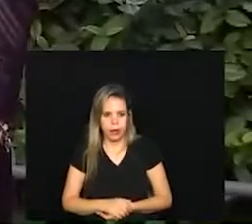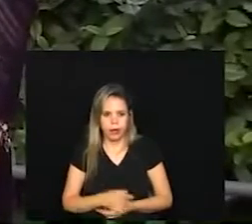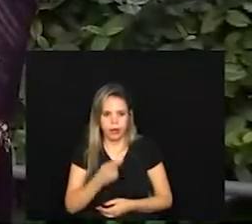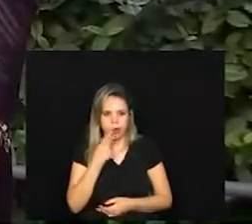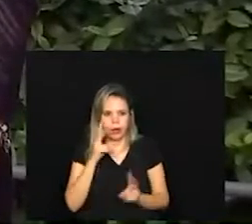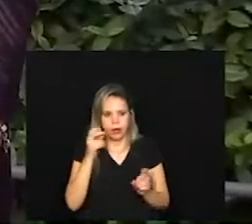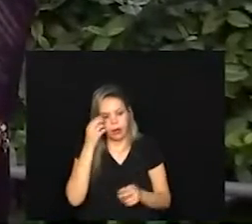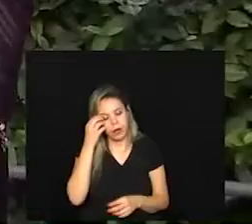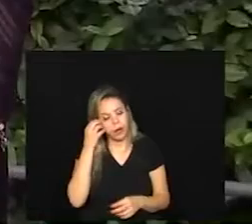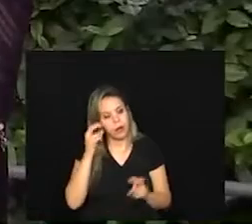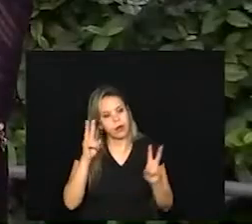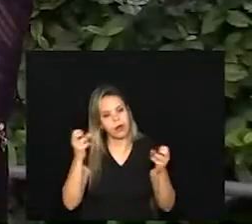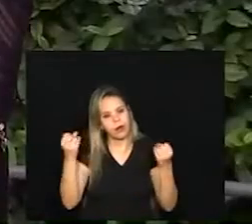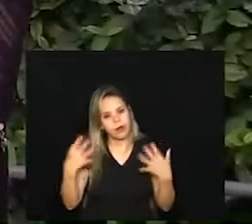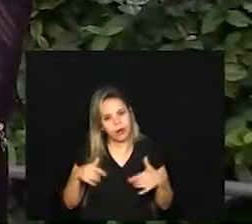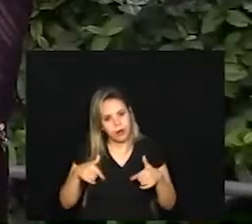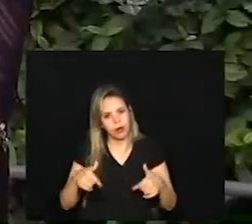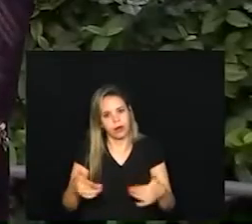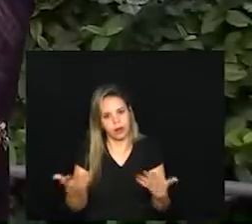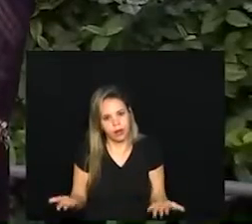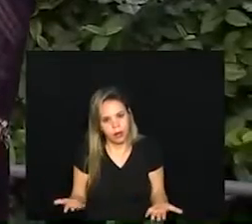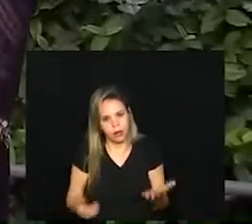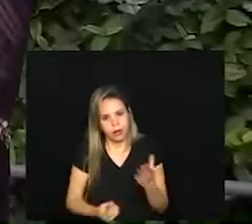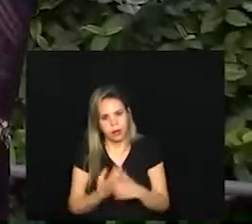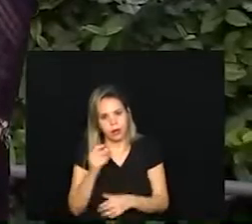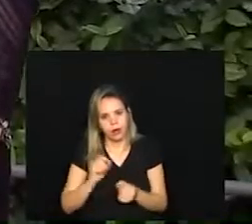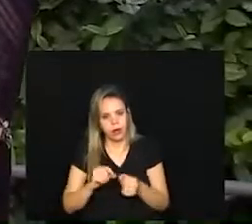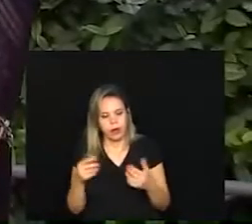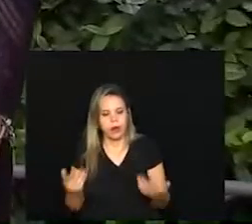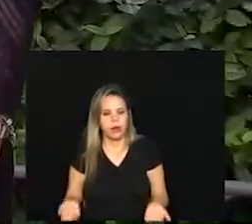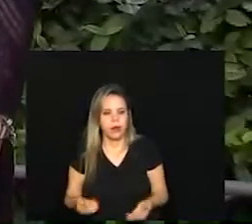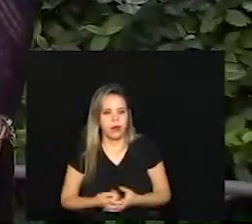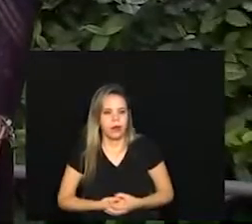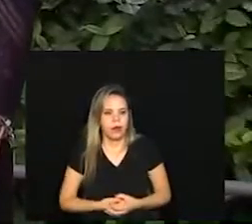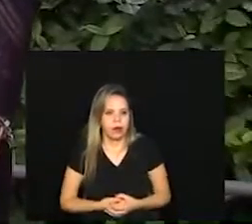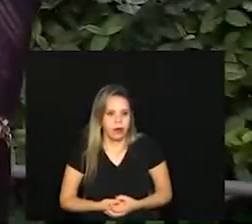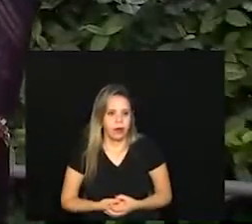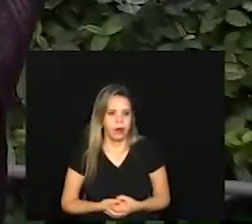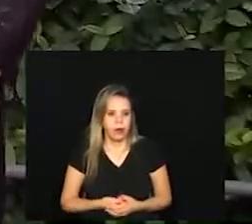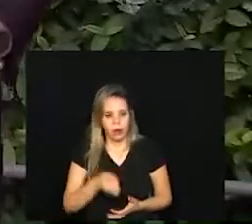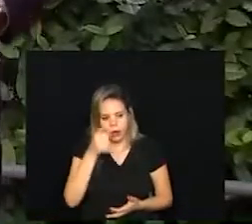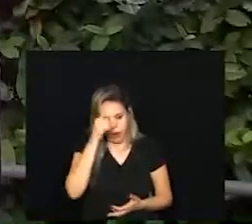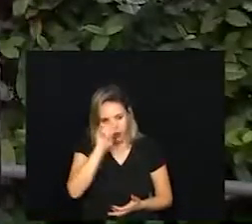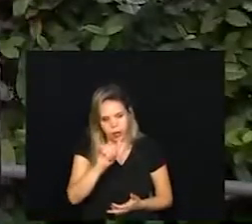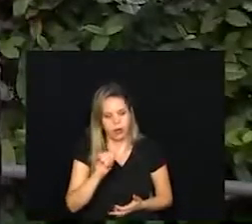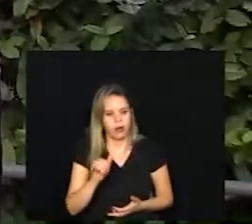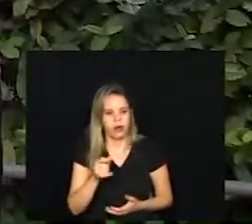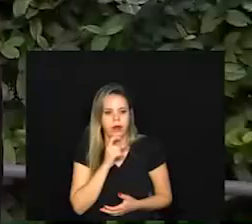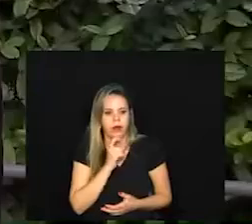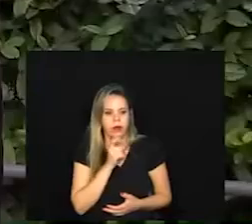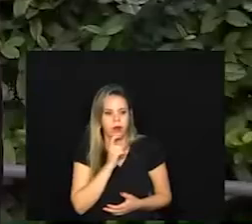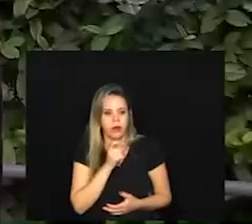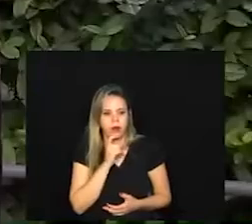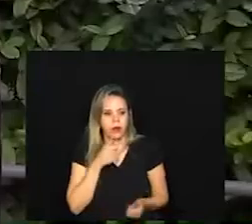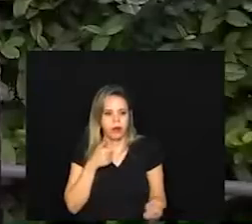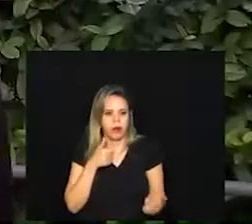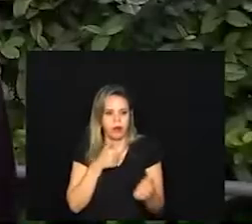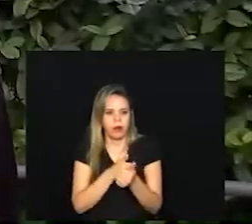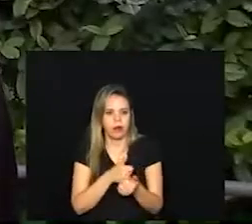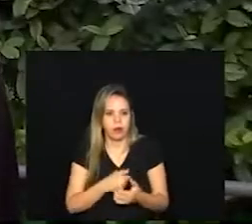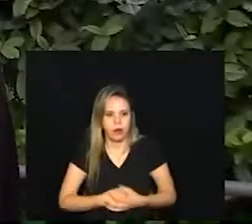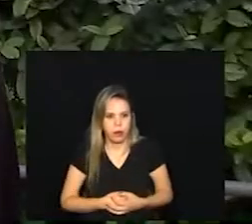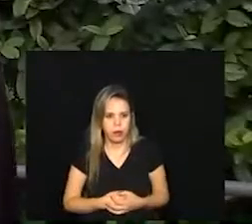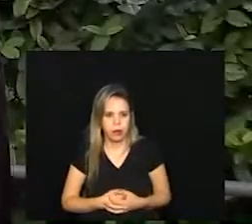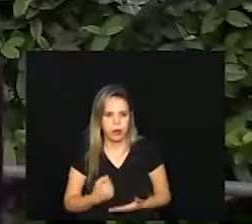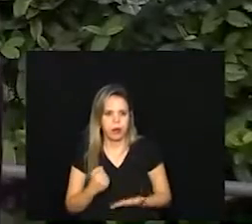falar justamente a respeito dessas ações que estão sendo realizadas para combater aí esse friozão que está chegando